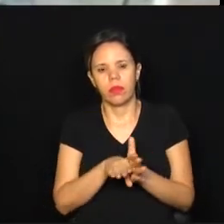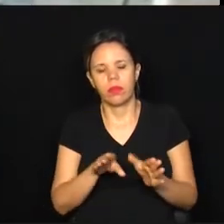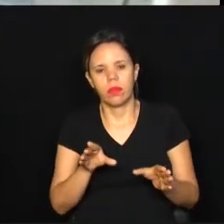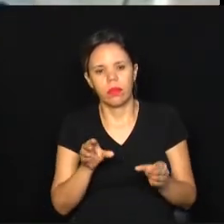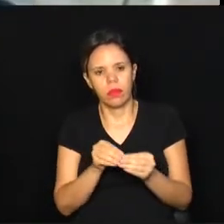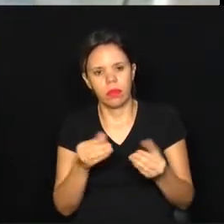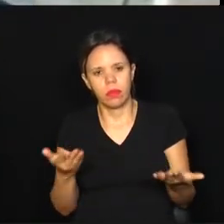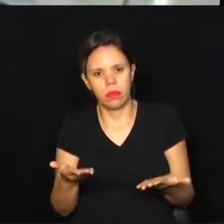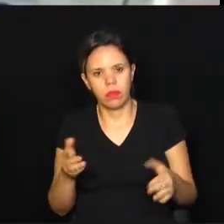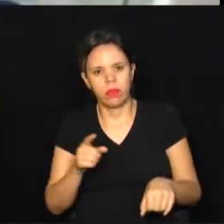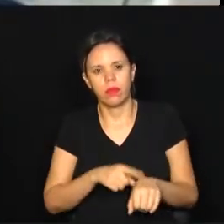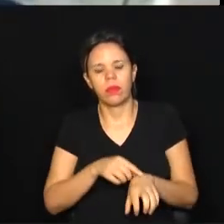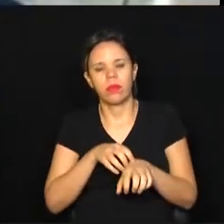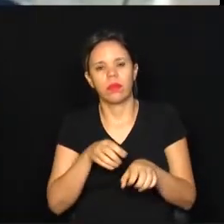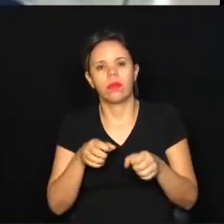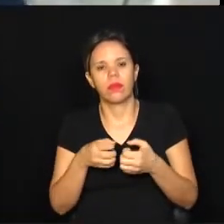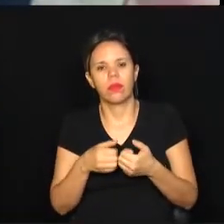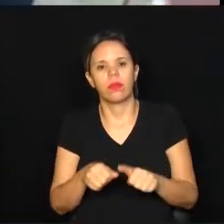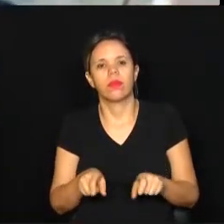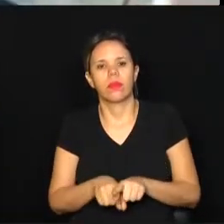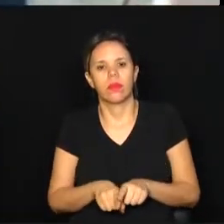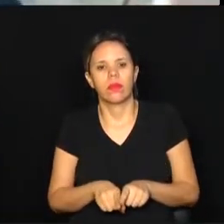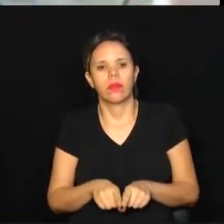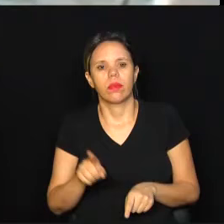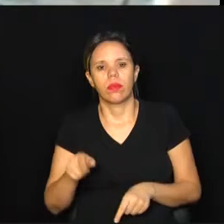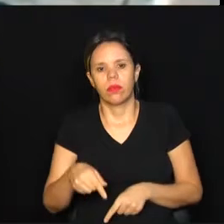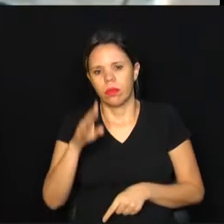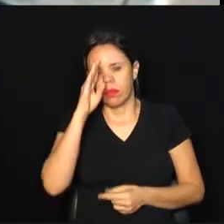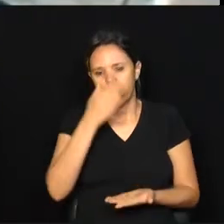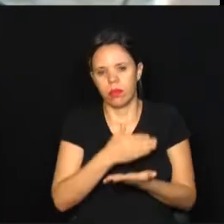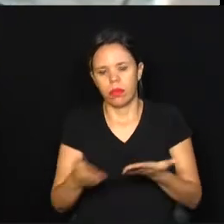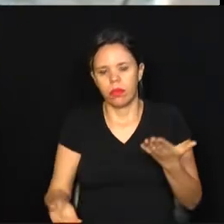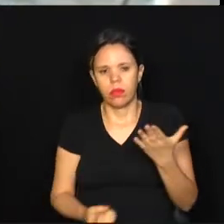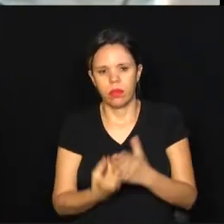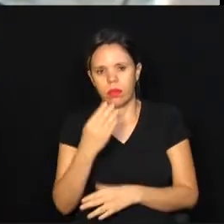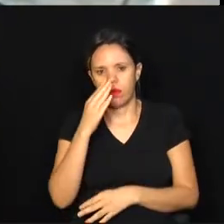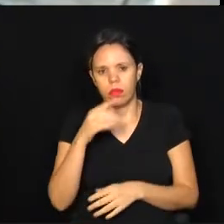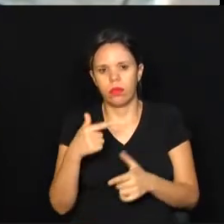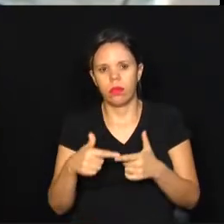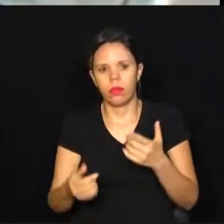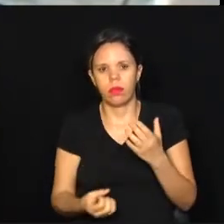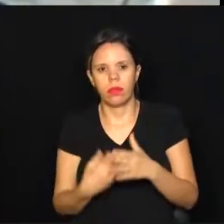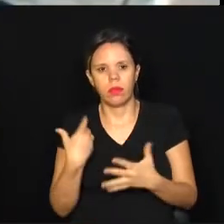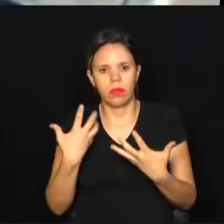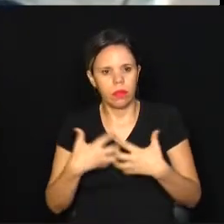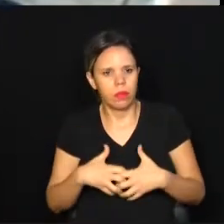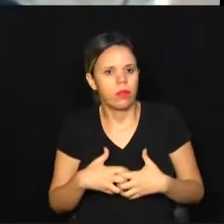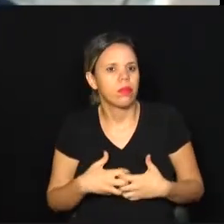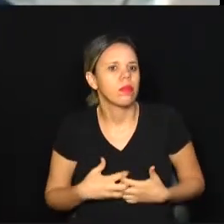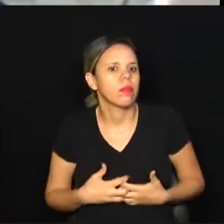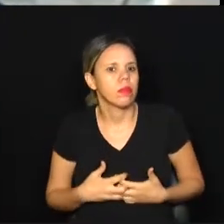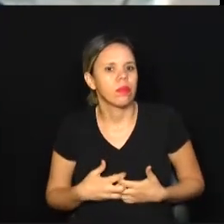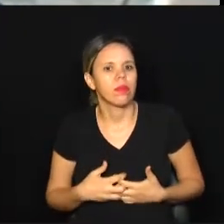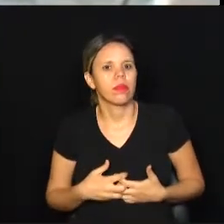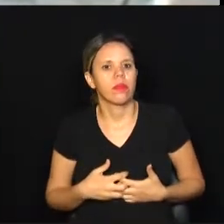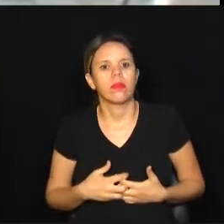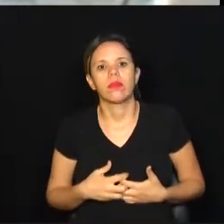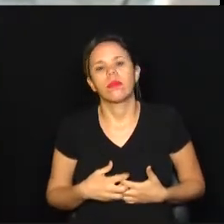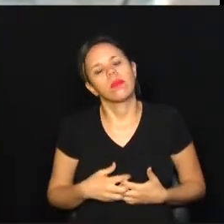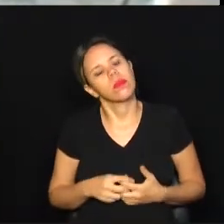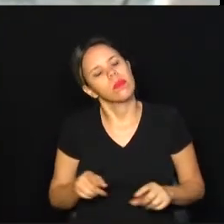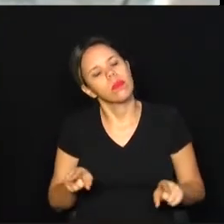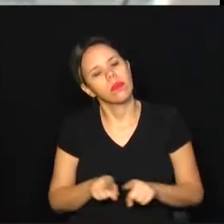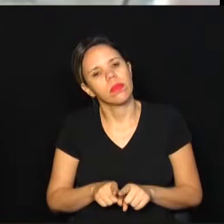nesse momento aqui, como sendo um vetor dos principais, né? E, ao mesmo tempo, que